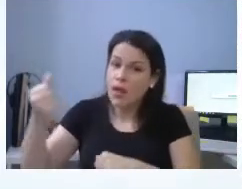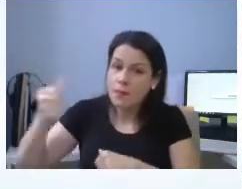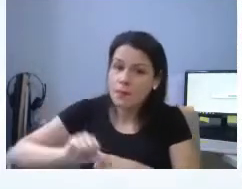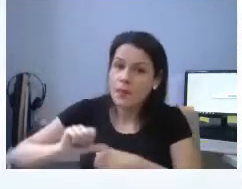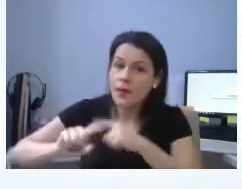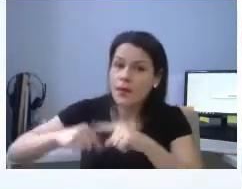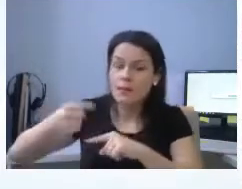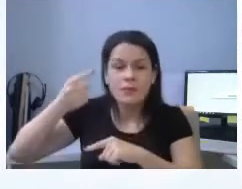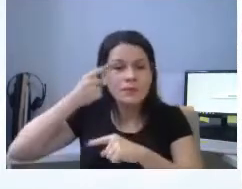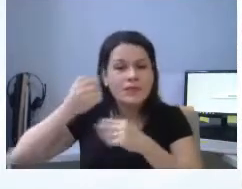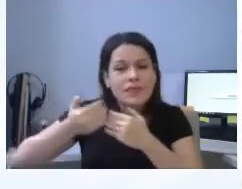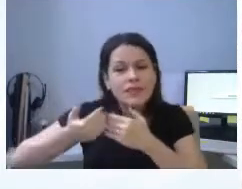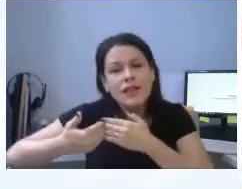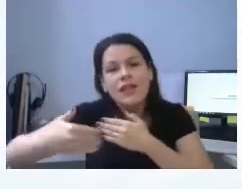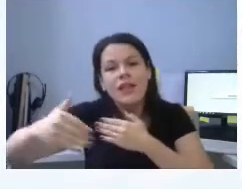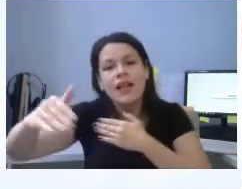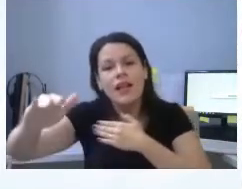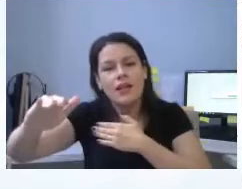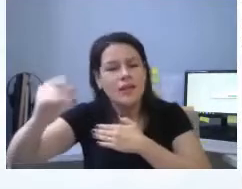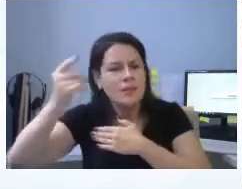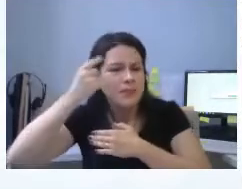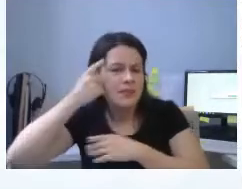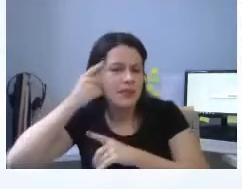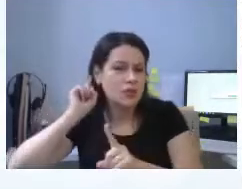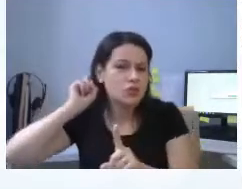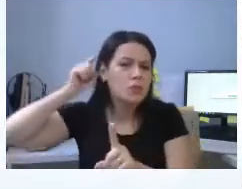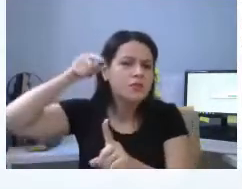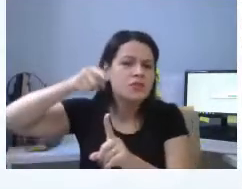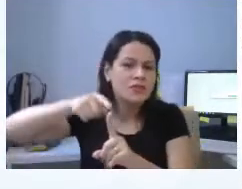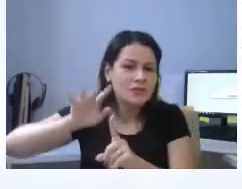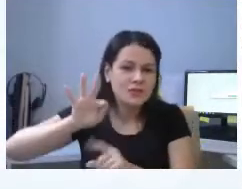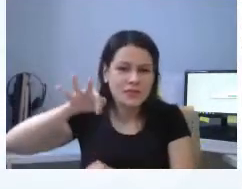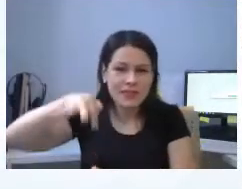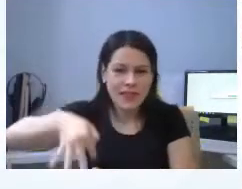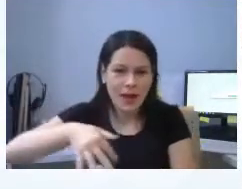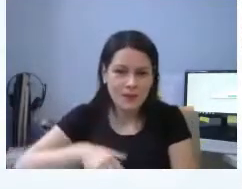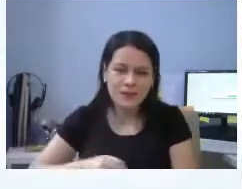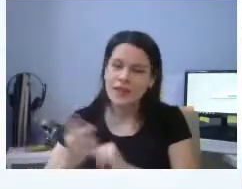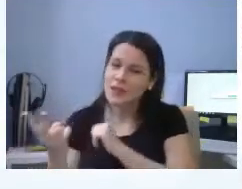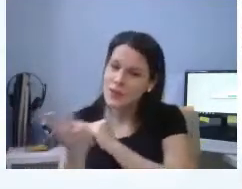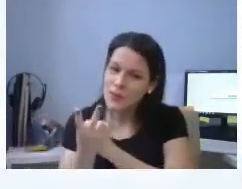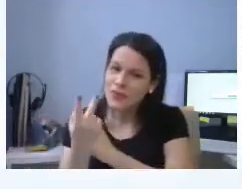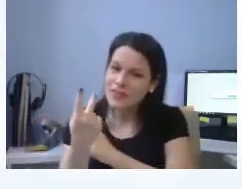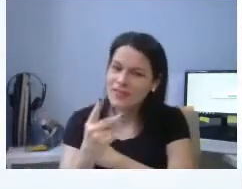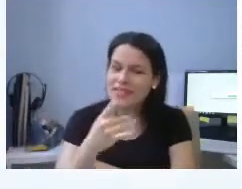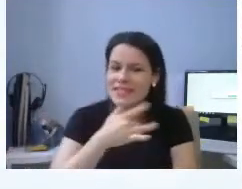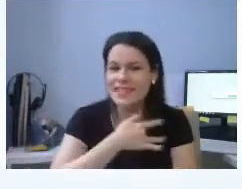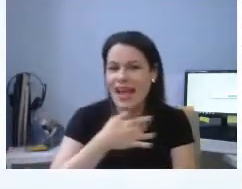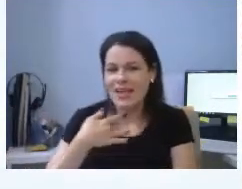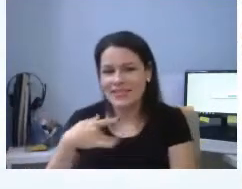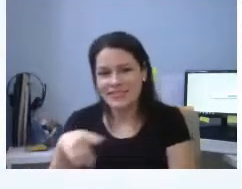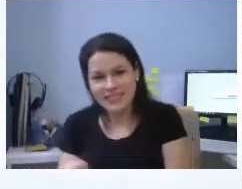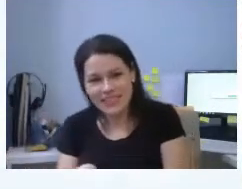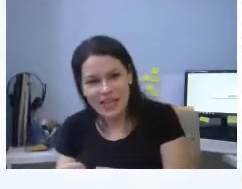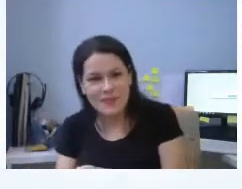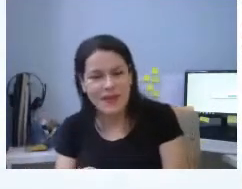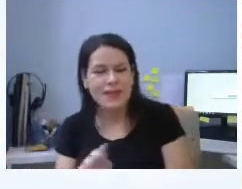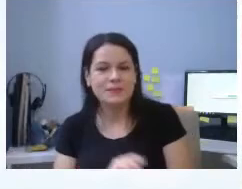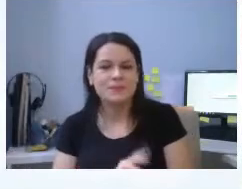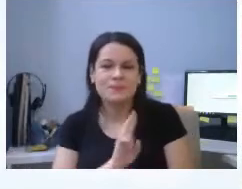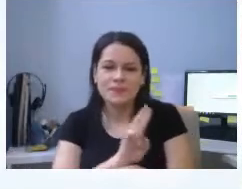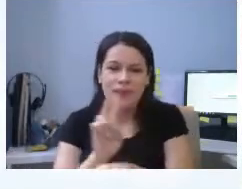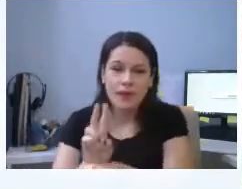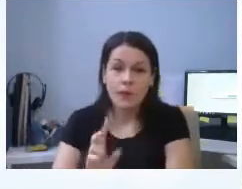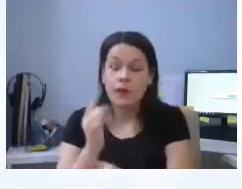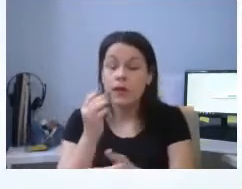ver por trás o que vem, né? Tá então, certo. cuide da saúde, né? E se ainda a pandemia